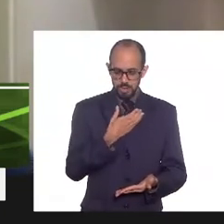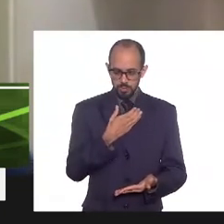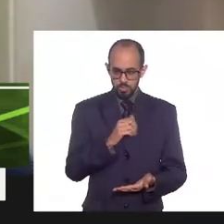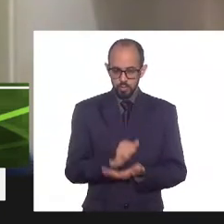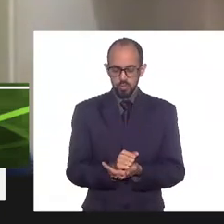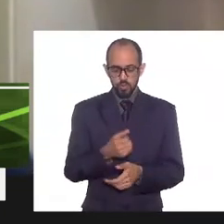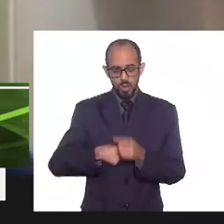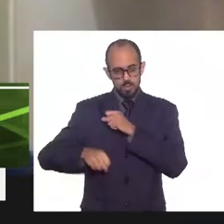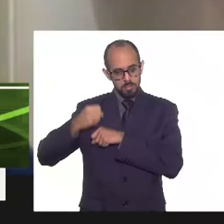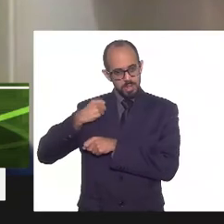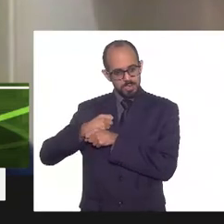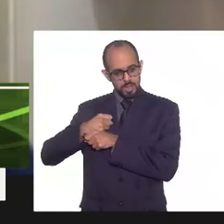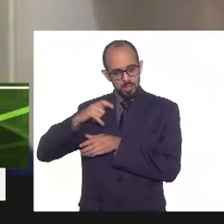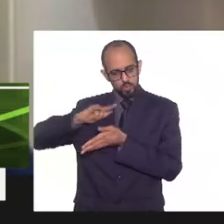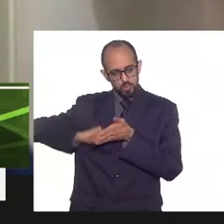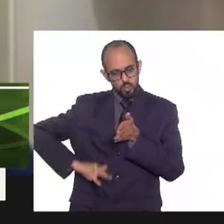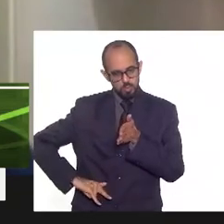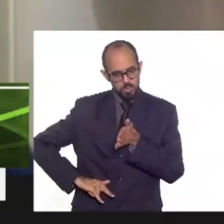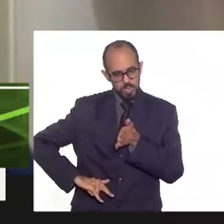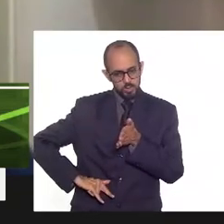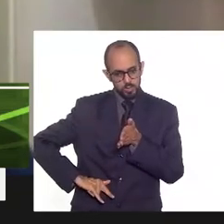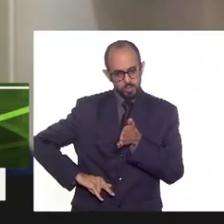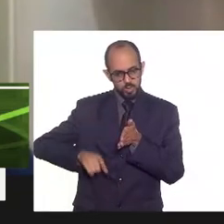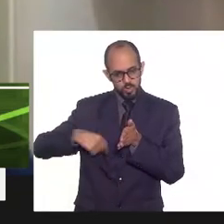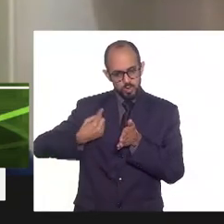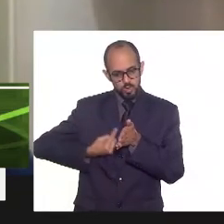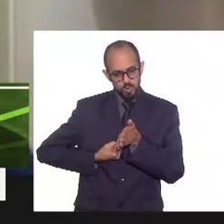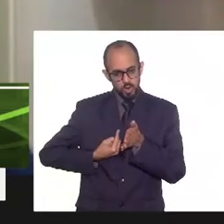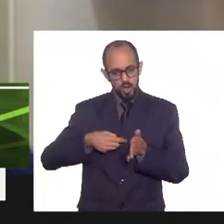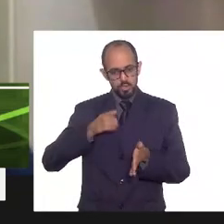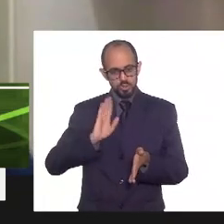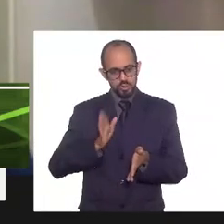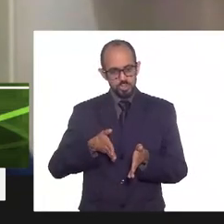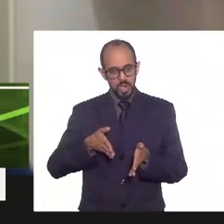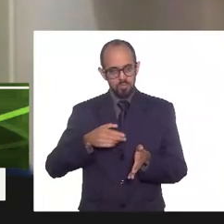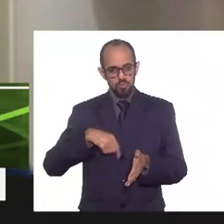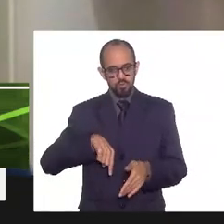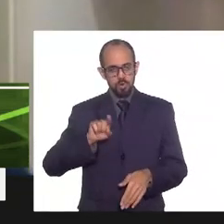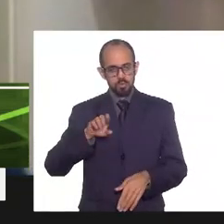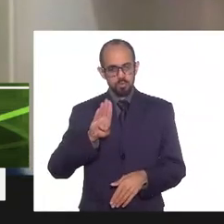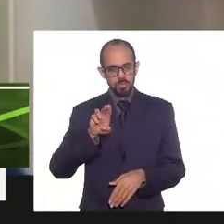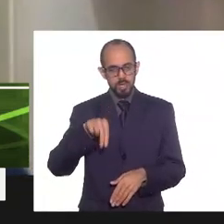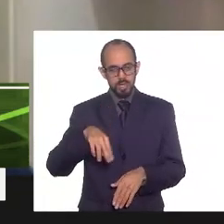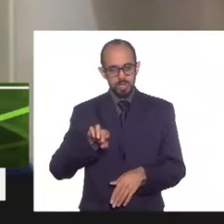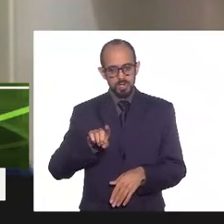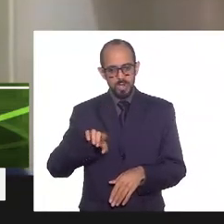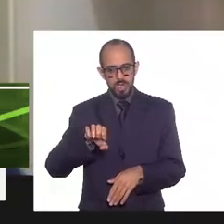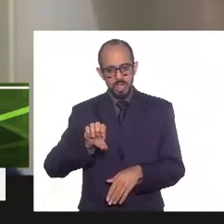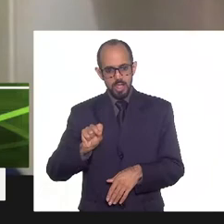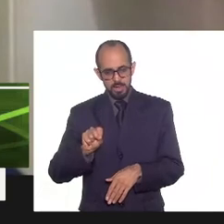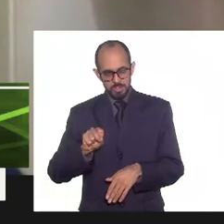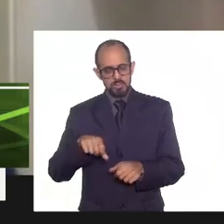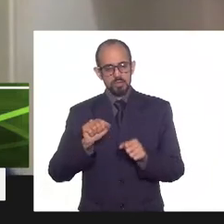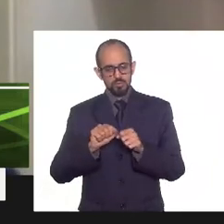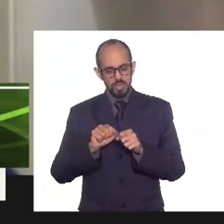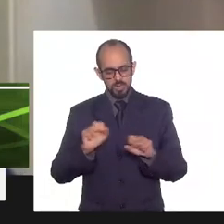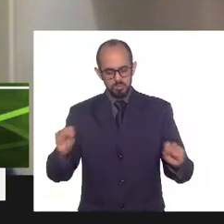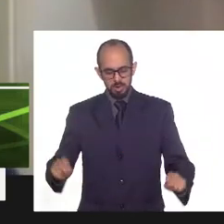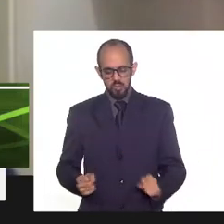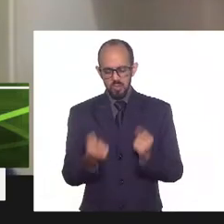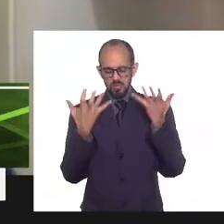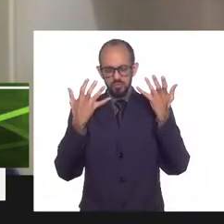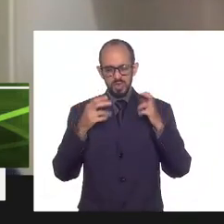do ano passado. Nós assinamos um contrato com o BNDES, que foi comemorado online,